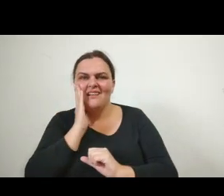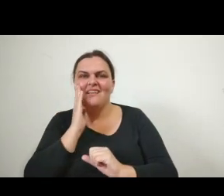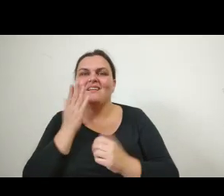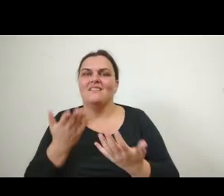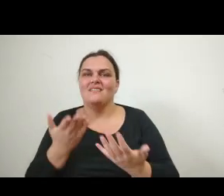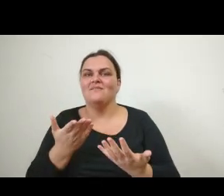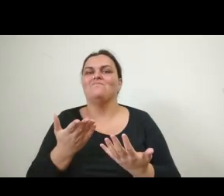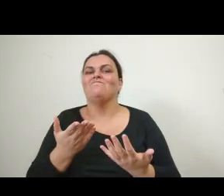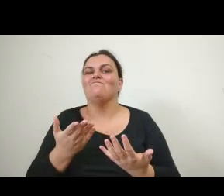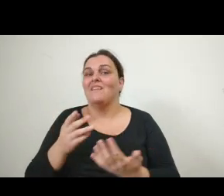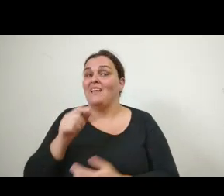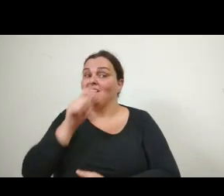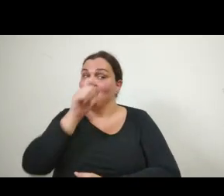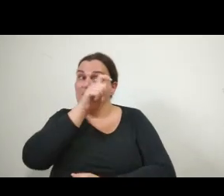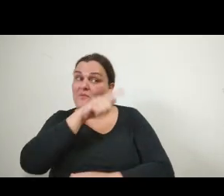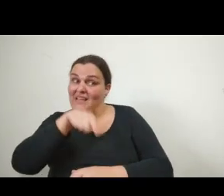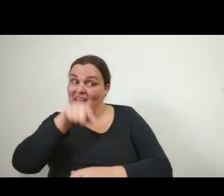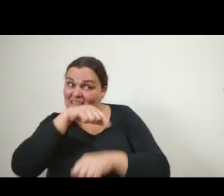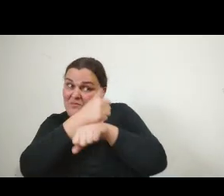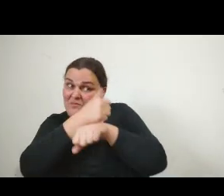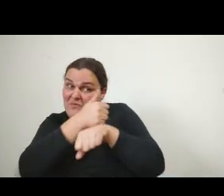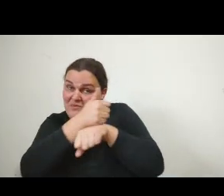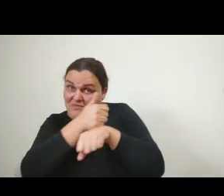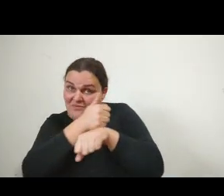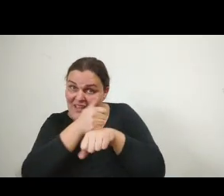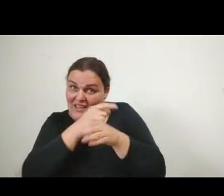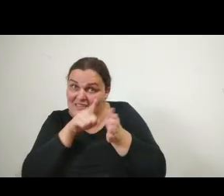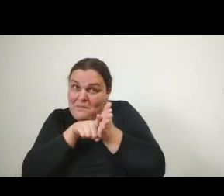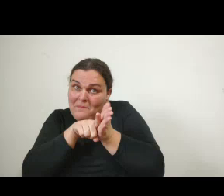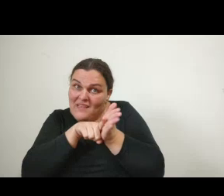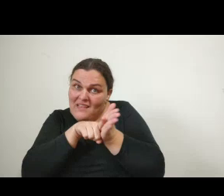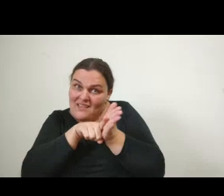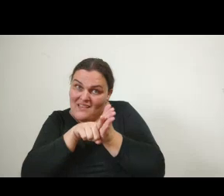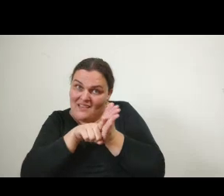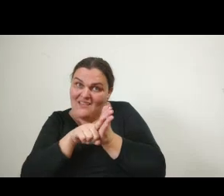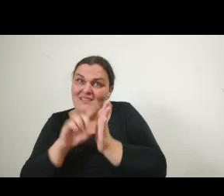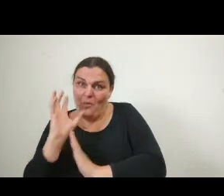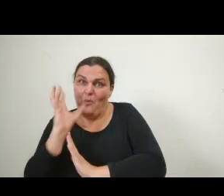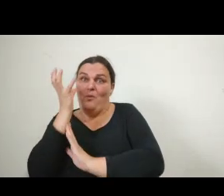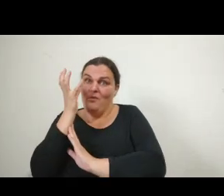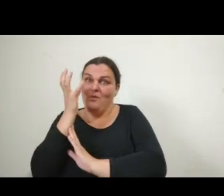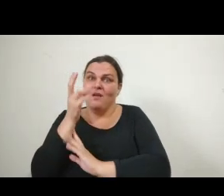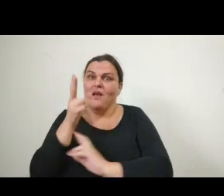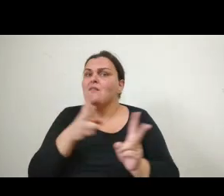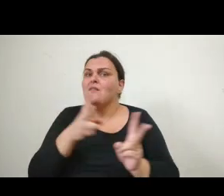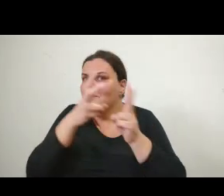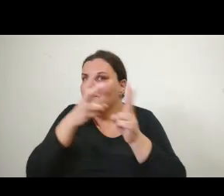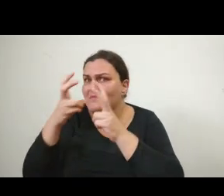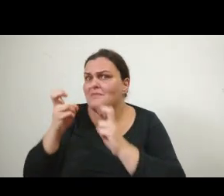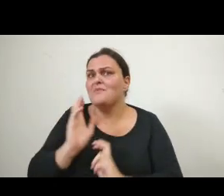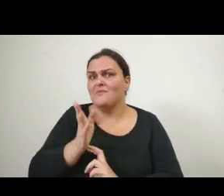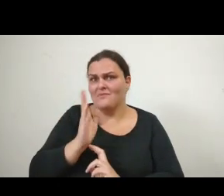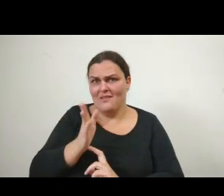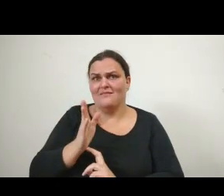que alguns desastres naturais causados, né, por eventos,